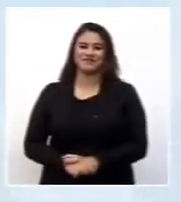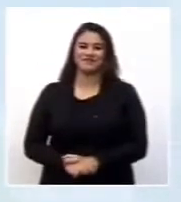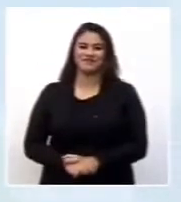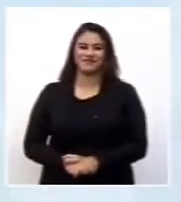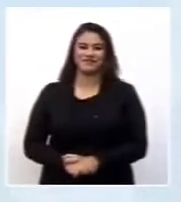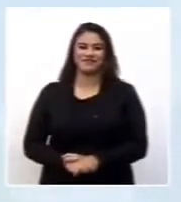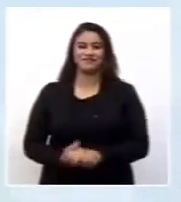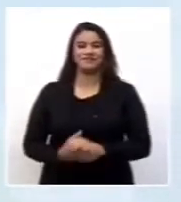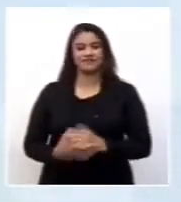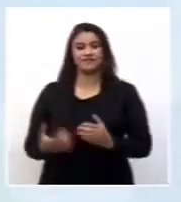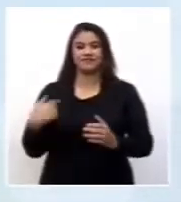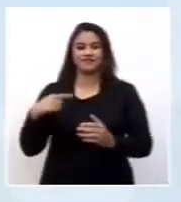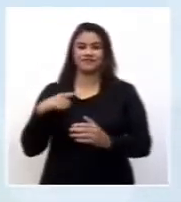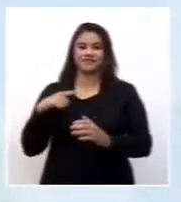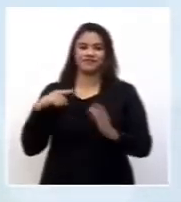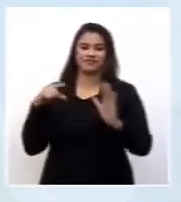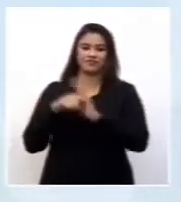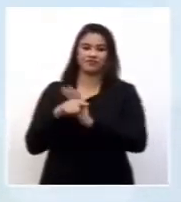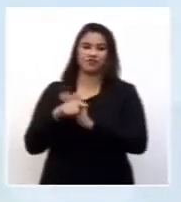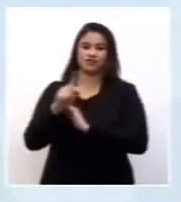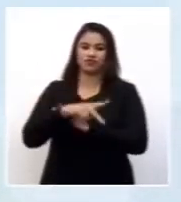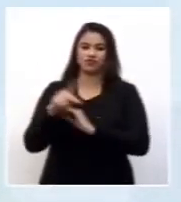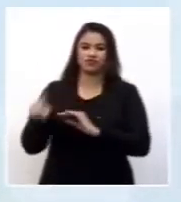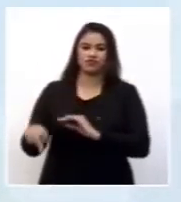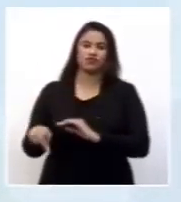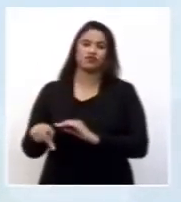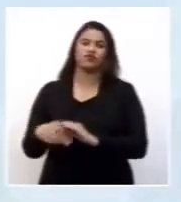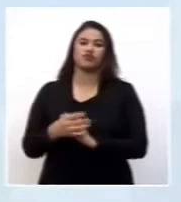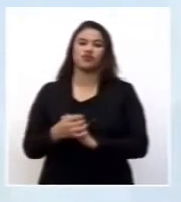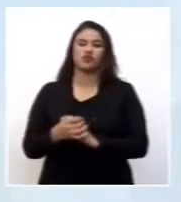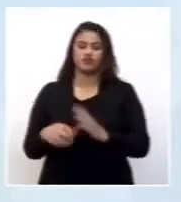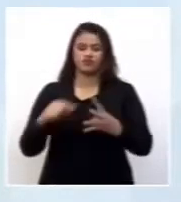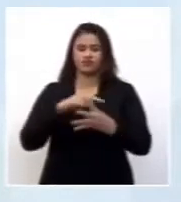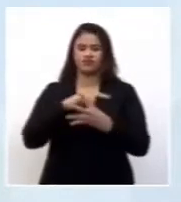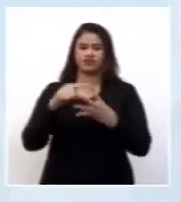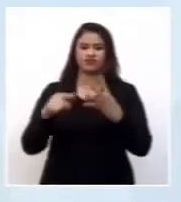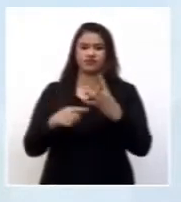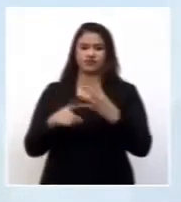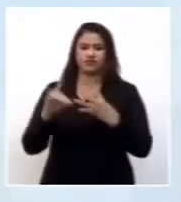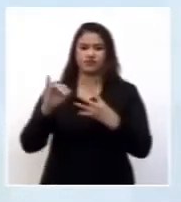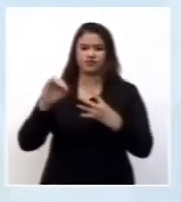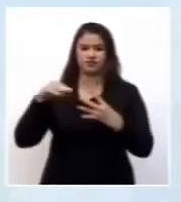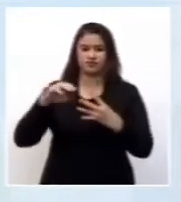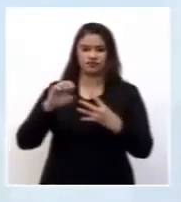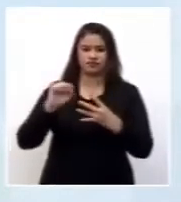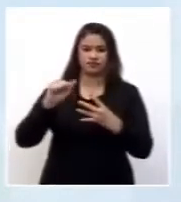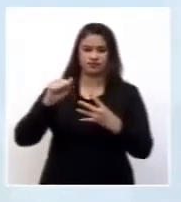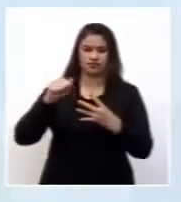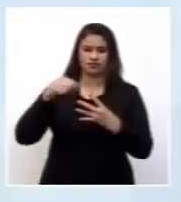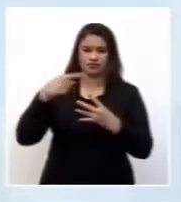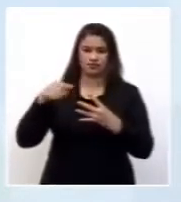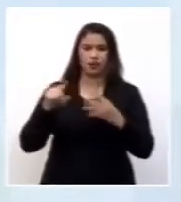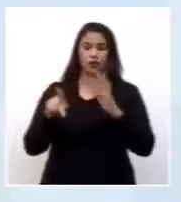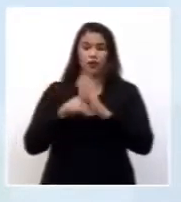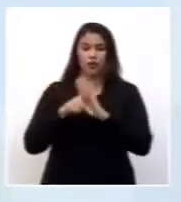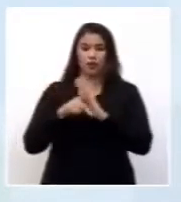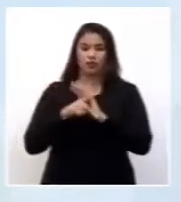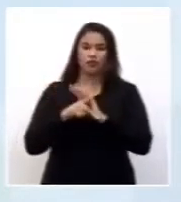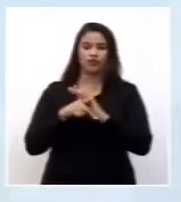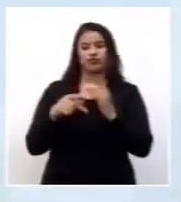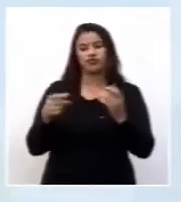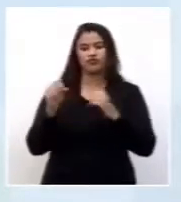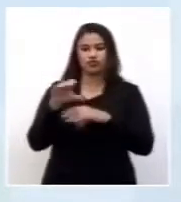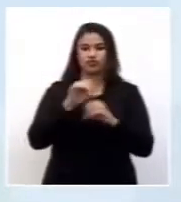aos professores e professoras são: quais são as 4 dimensões de um ambiente educacional? Tá? Nós vamos deixar uns tempinhos, os professores deixaram